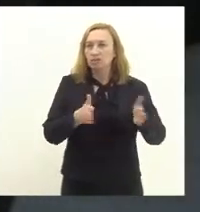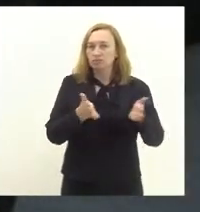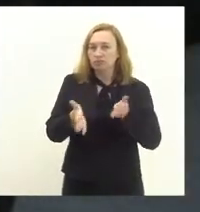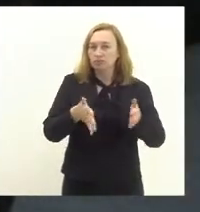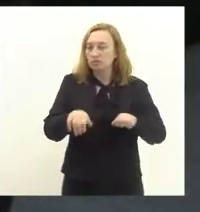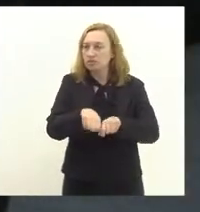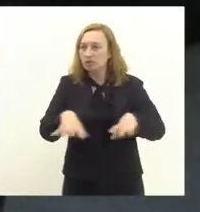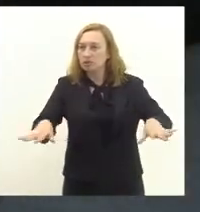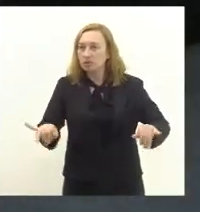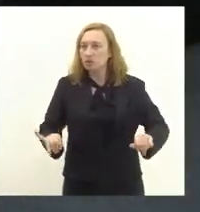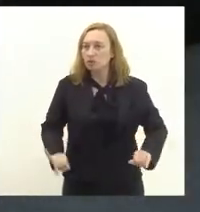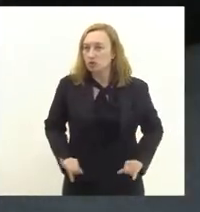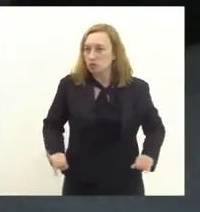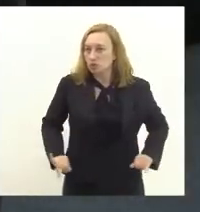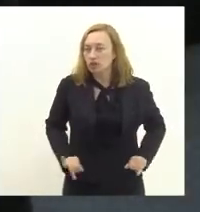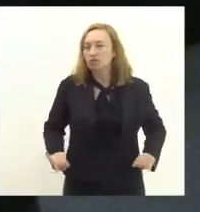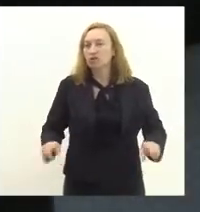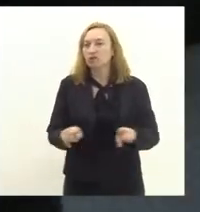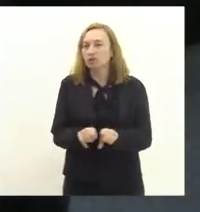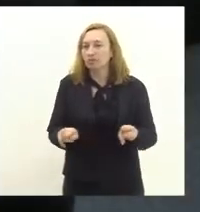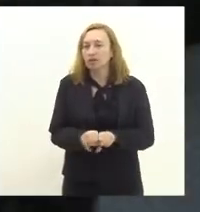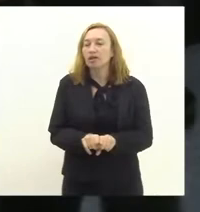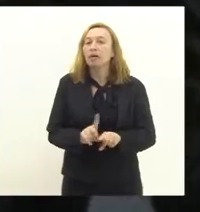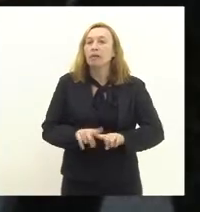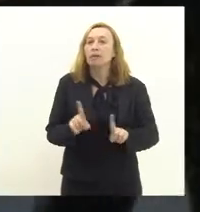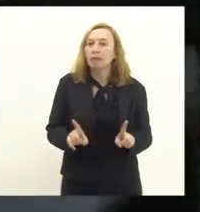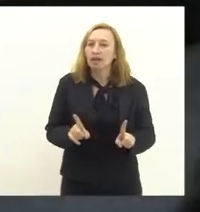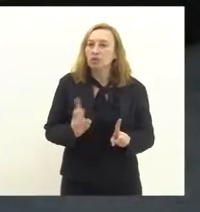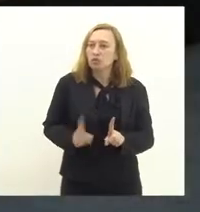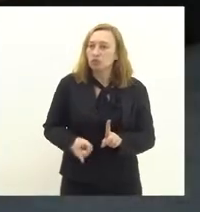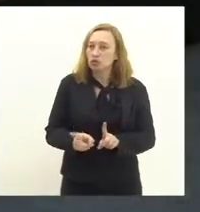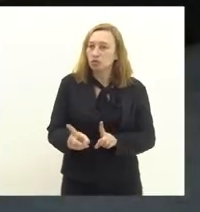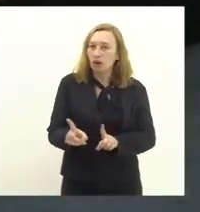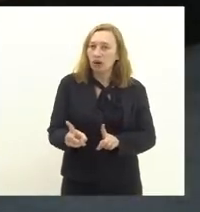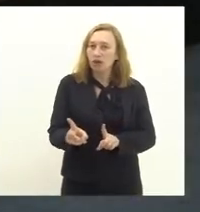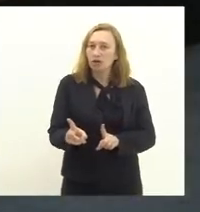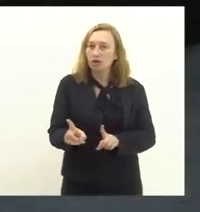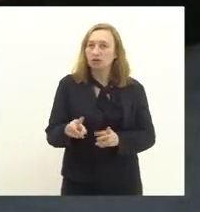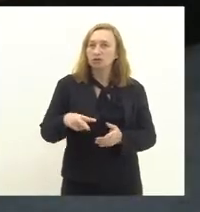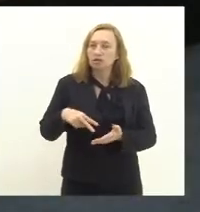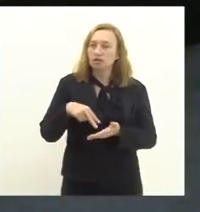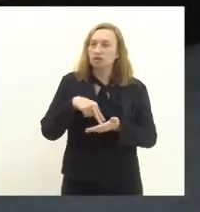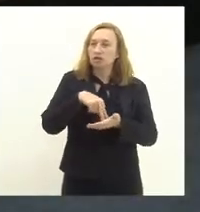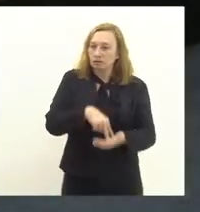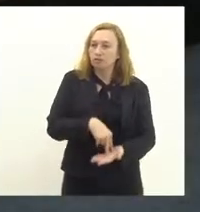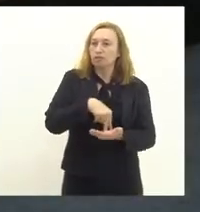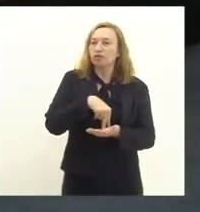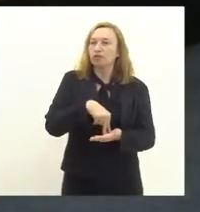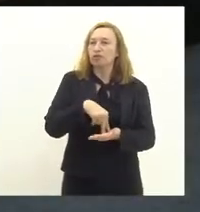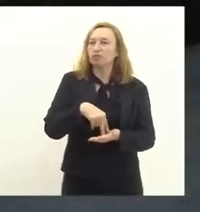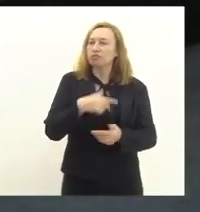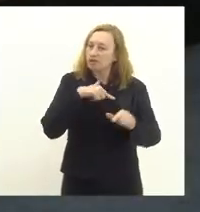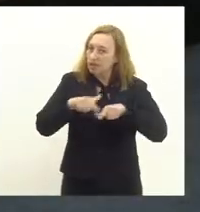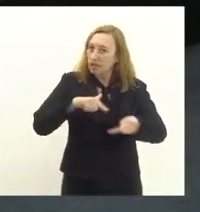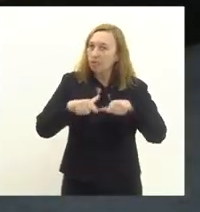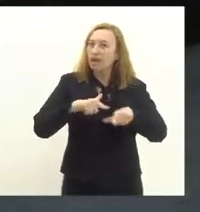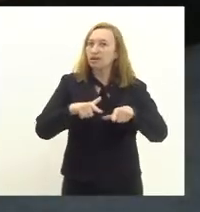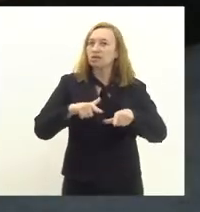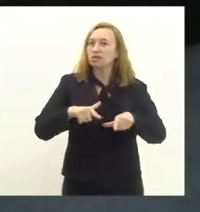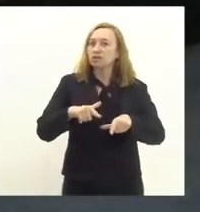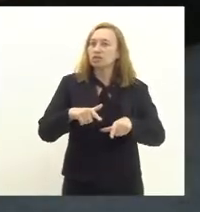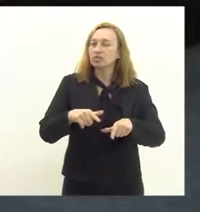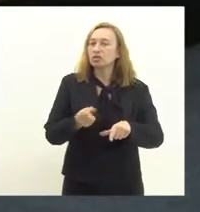né, sofreram bastante também, mas se mantiveram firmes, trabalhando, e o quanto